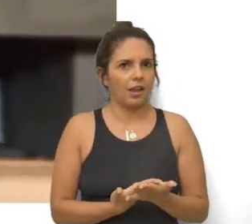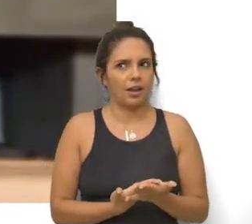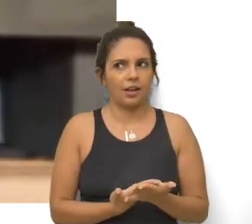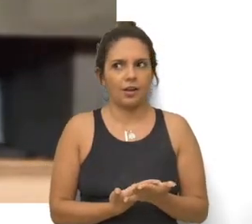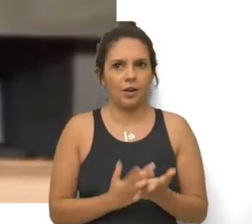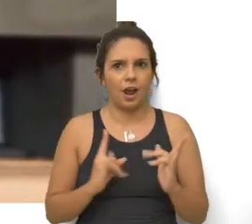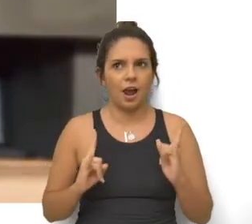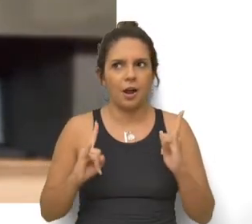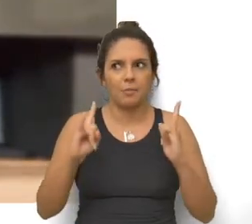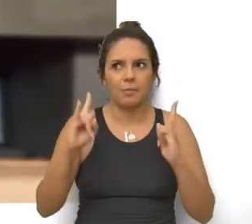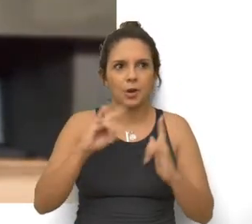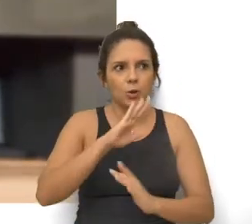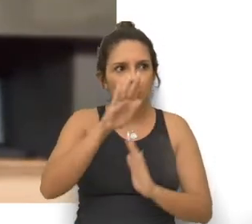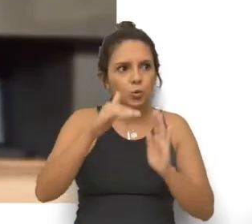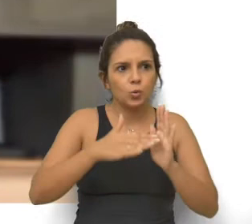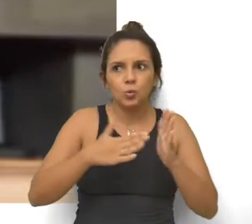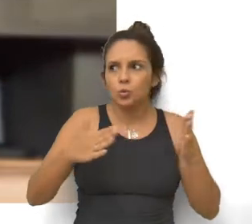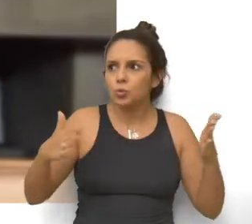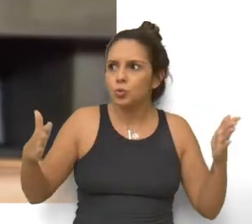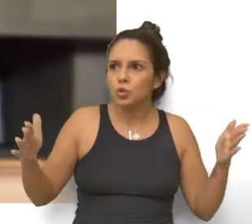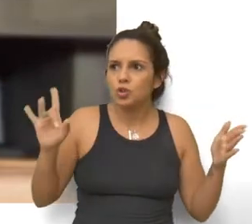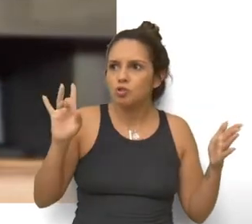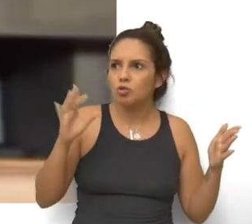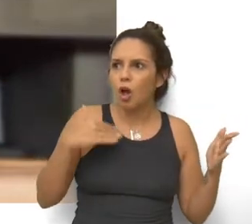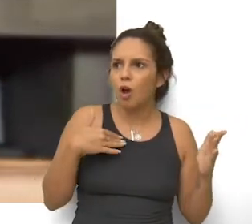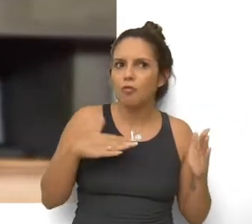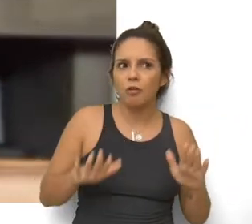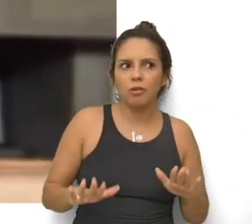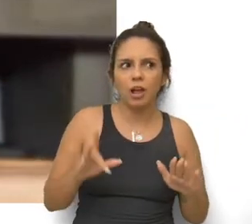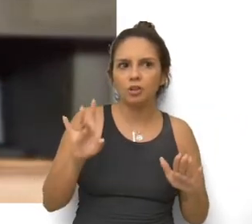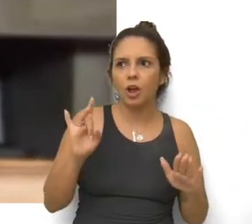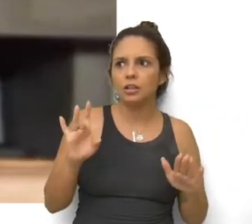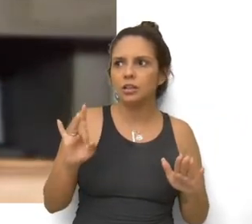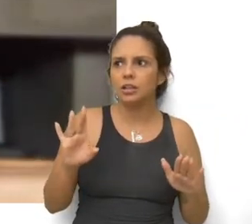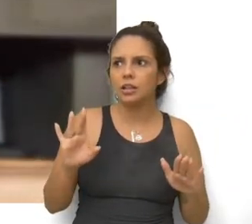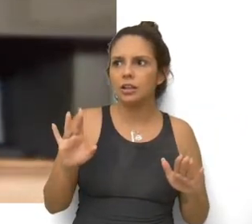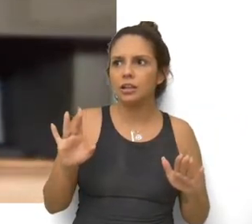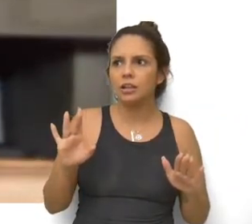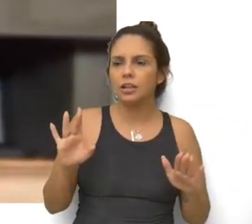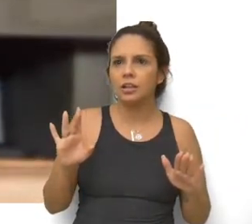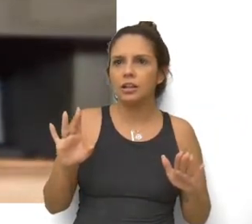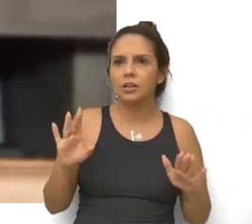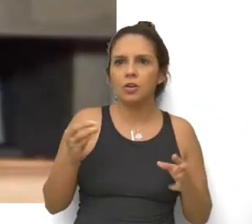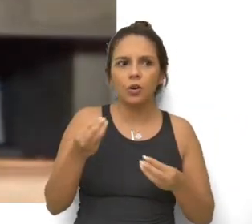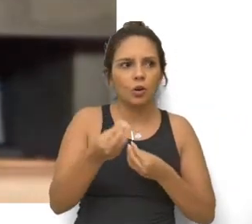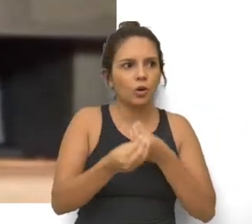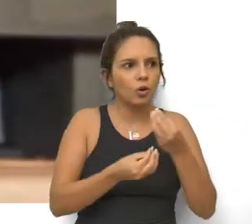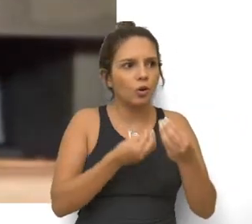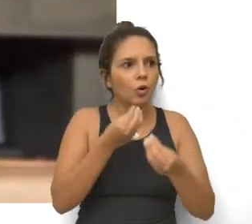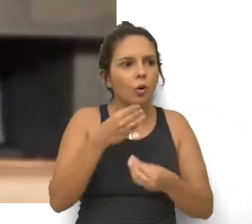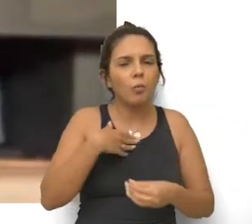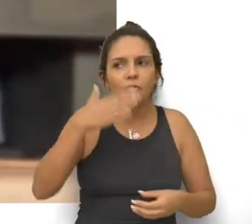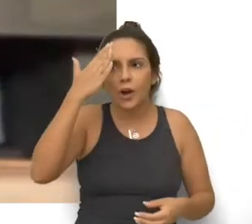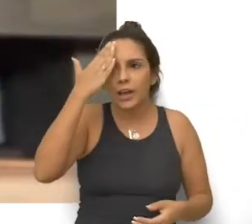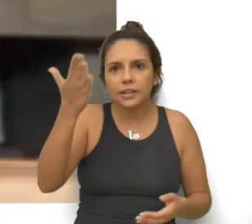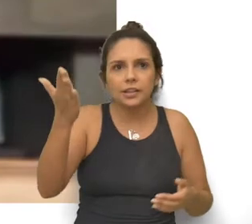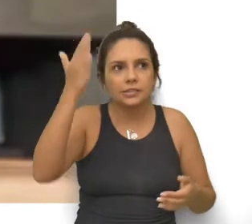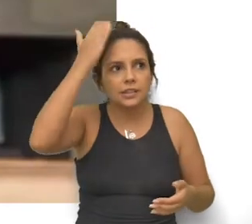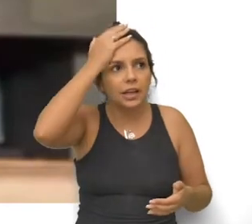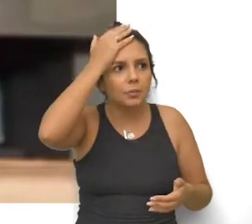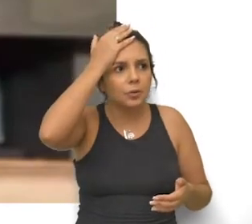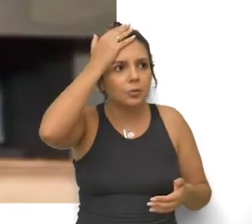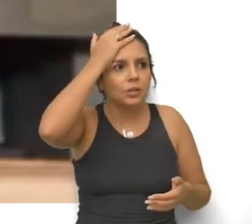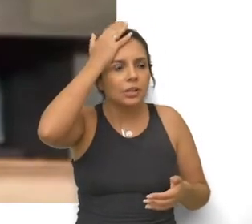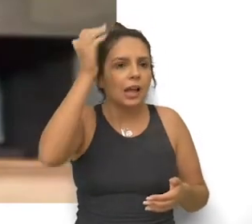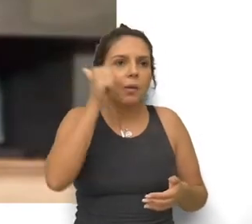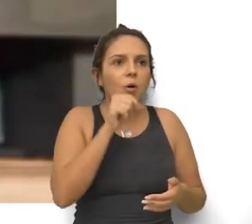um apartamento inteiro só para mim? Mas como é que eu vou agradecer a Lota